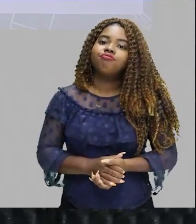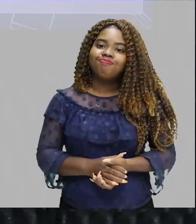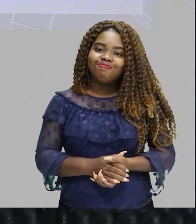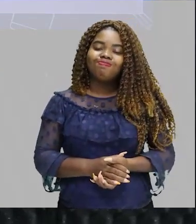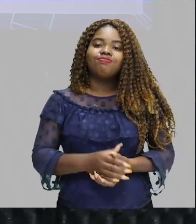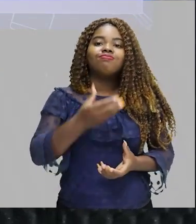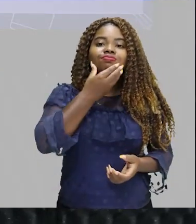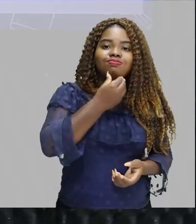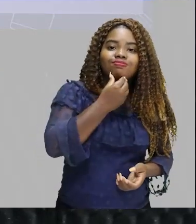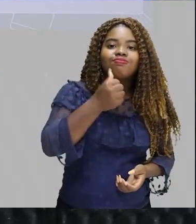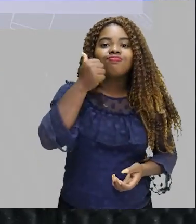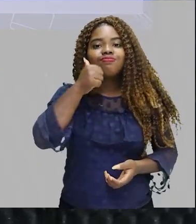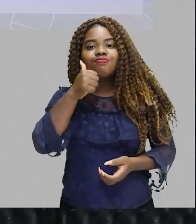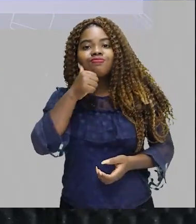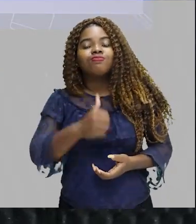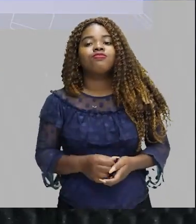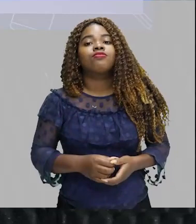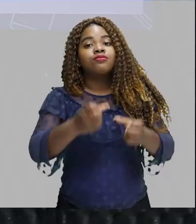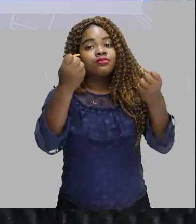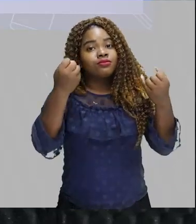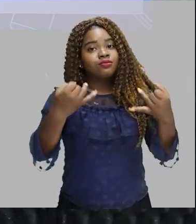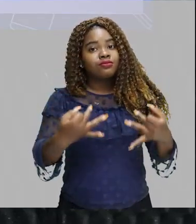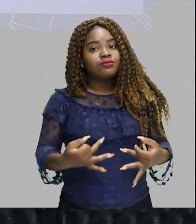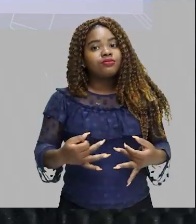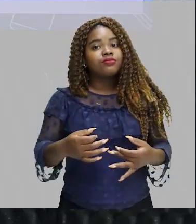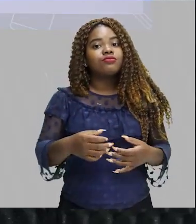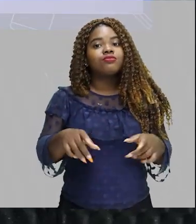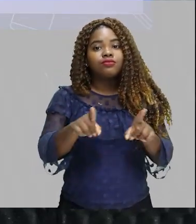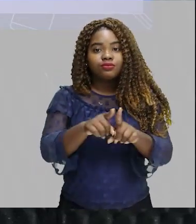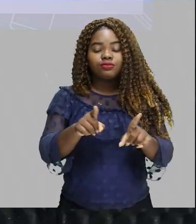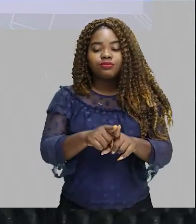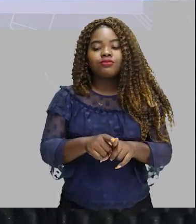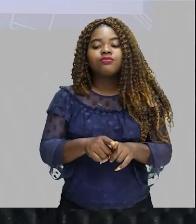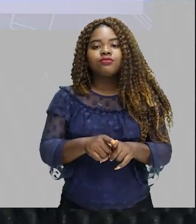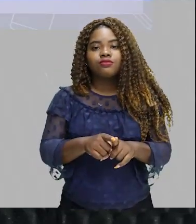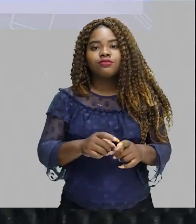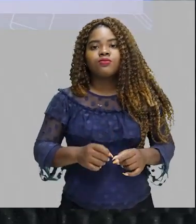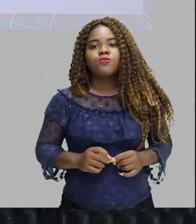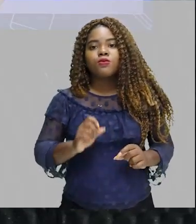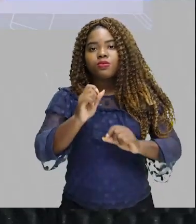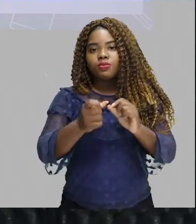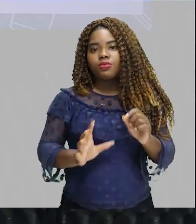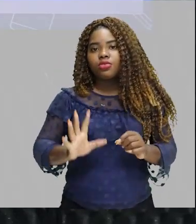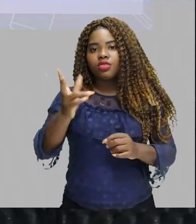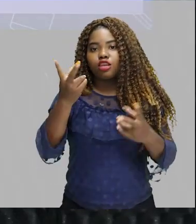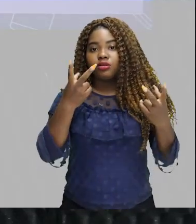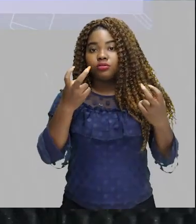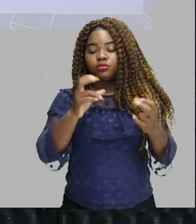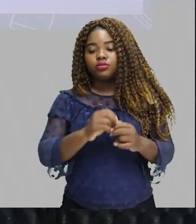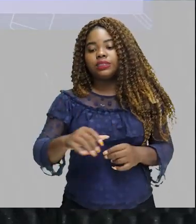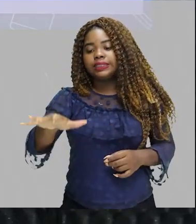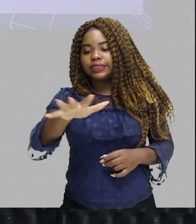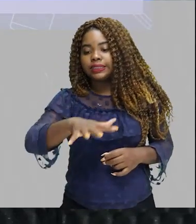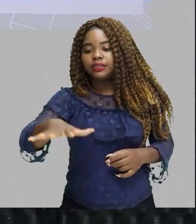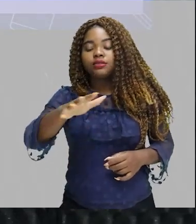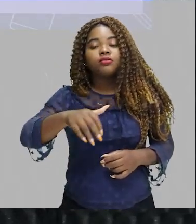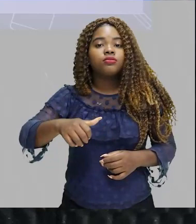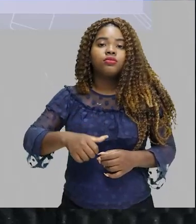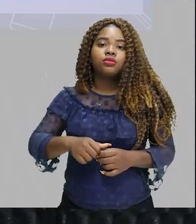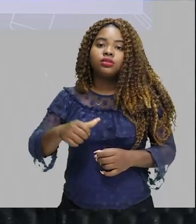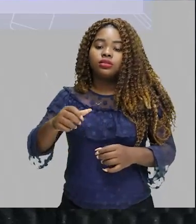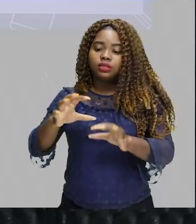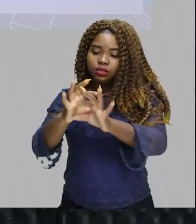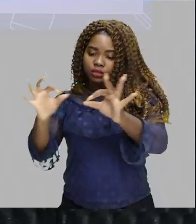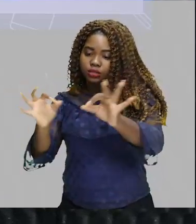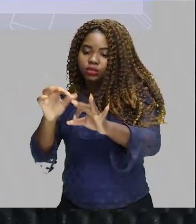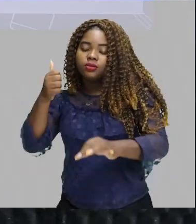entre homens e mulheres. Uma questão importante também, galera, que se tu for prestar bem atenção, tu vai perceber que o espaço das mulheres tende a